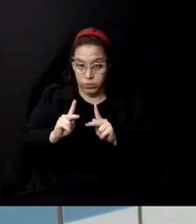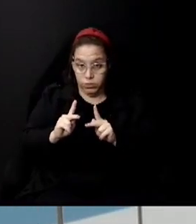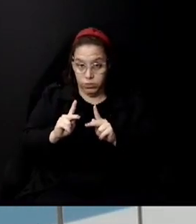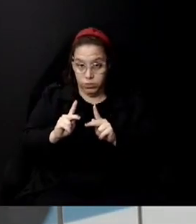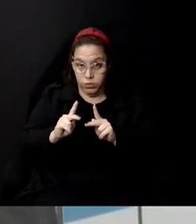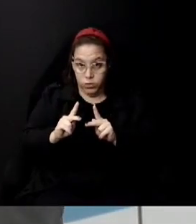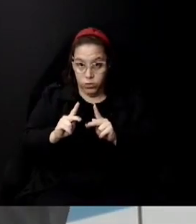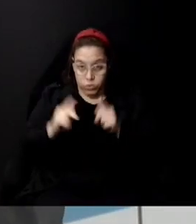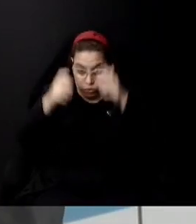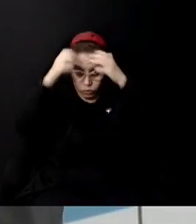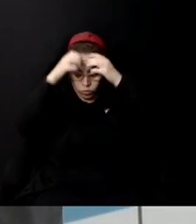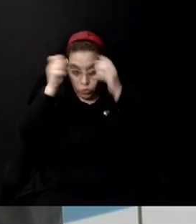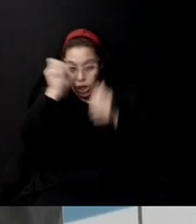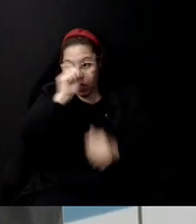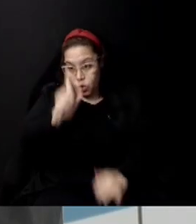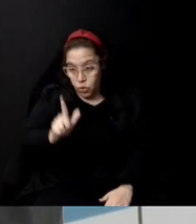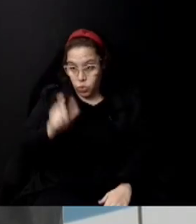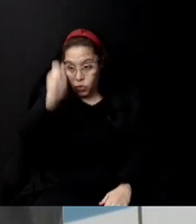para agir